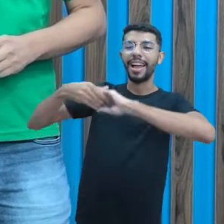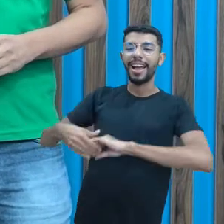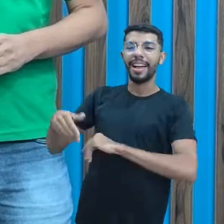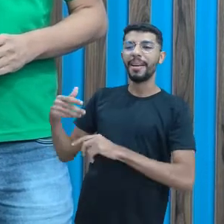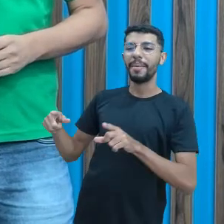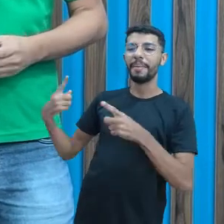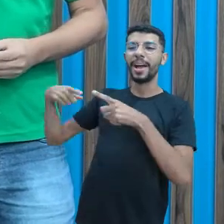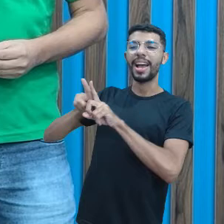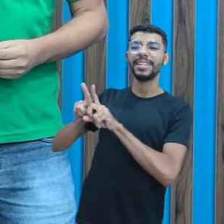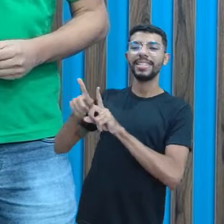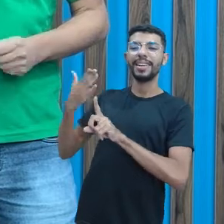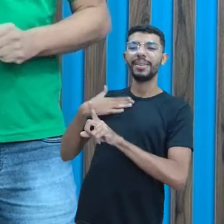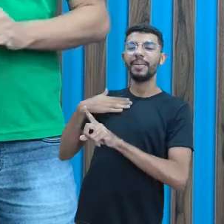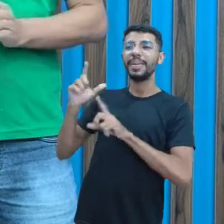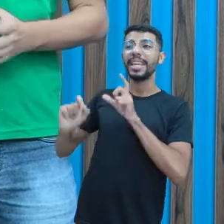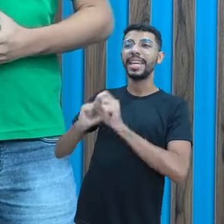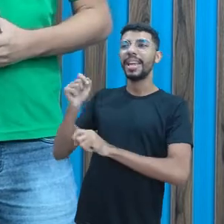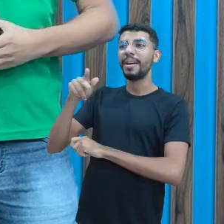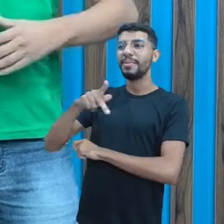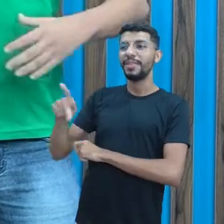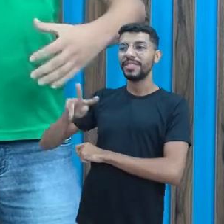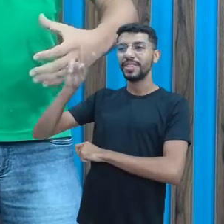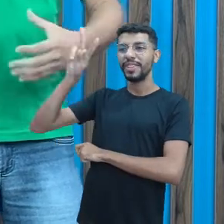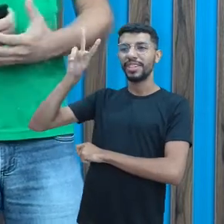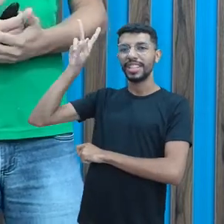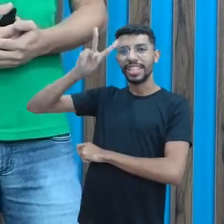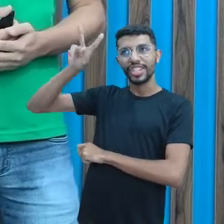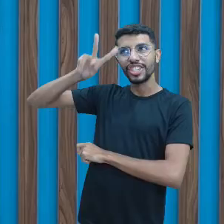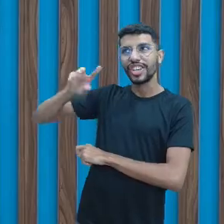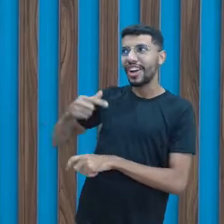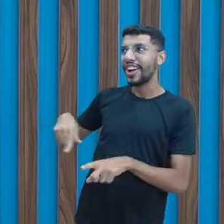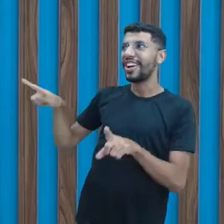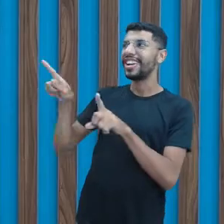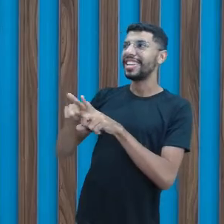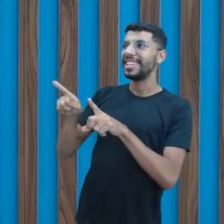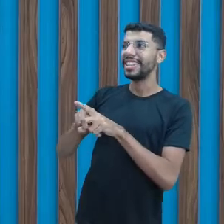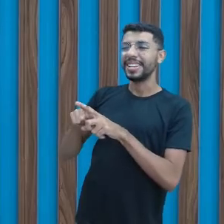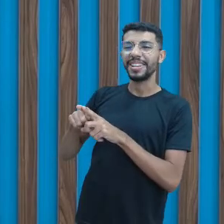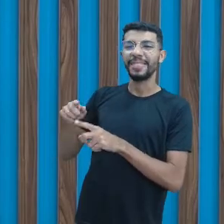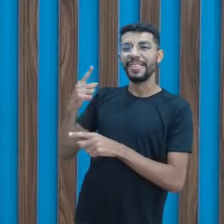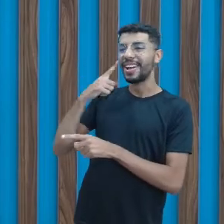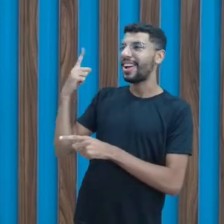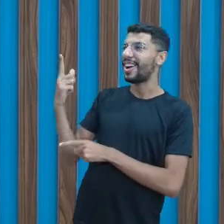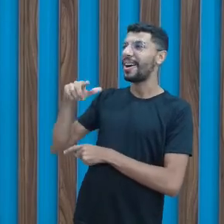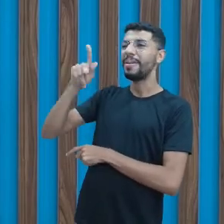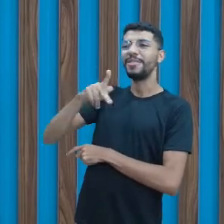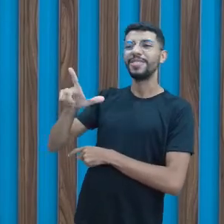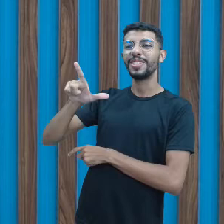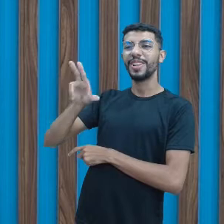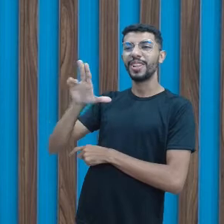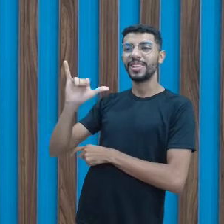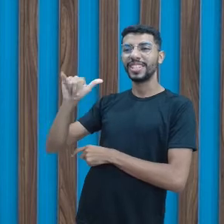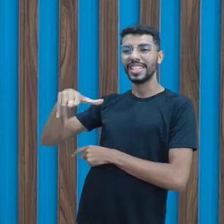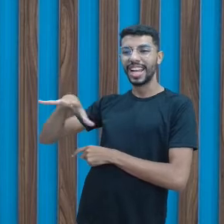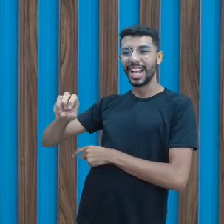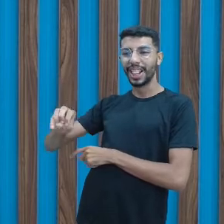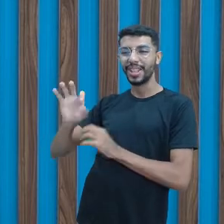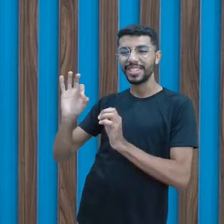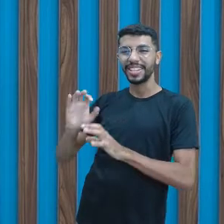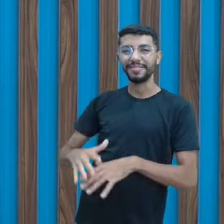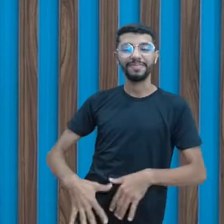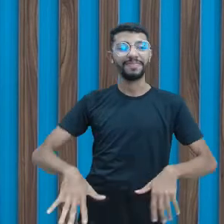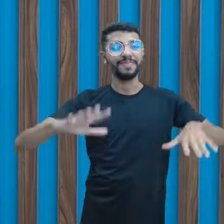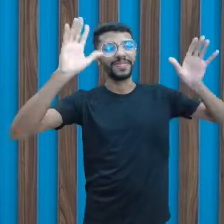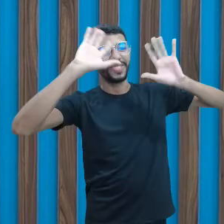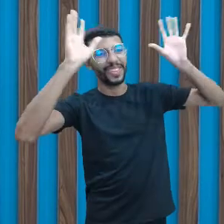professor de História, professor charmosíssimo aí com sua bandana, professor Luciano Júnior. E aí, pessoal, tudo bom